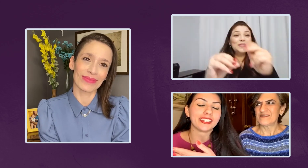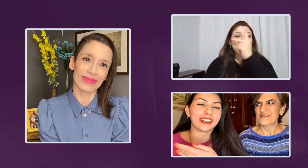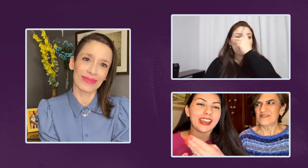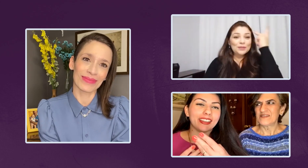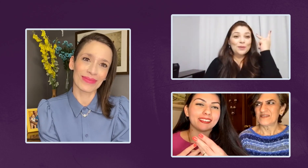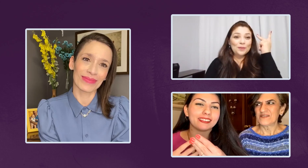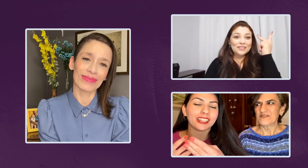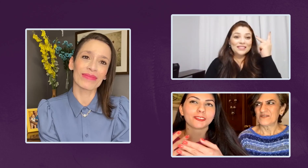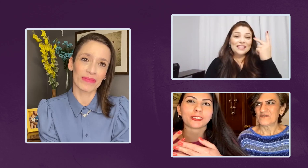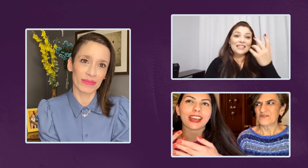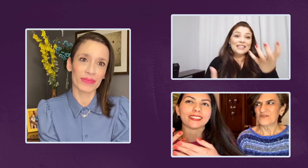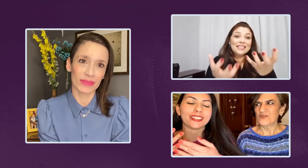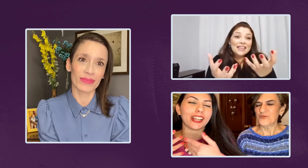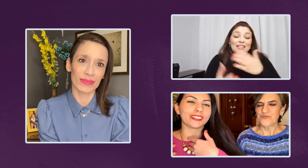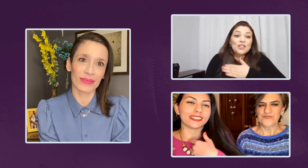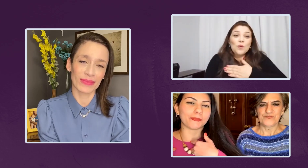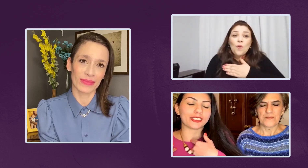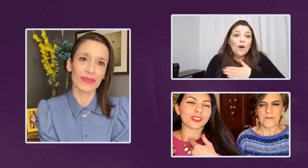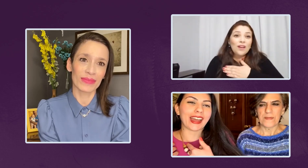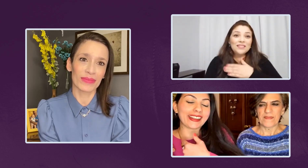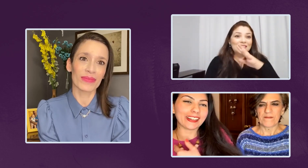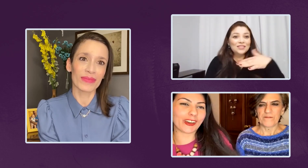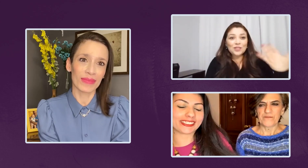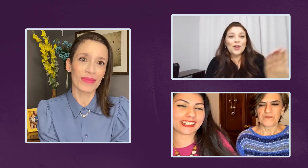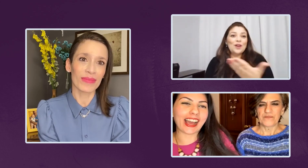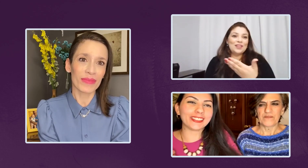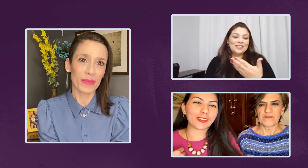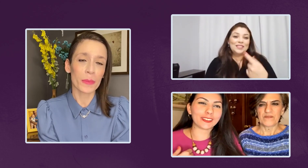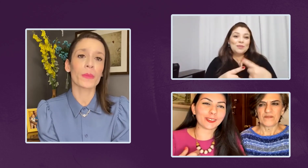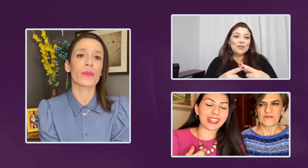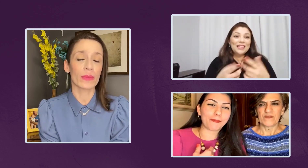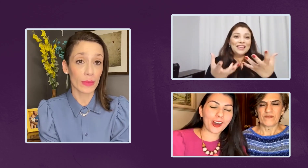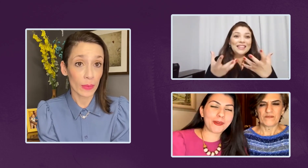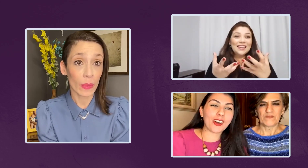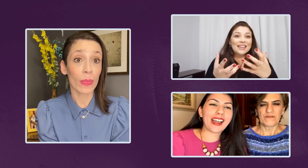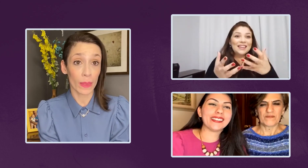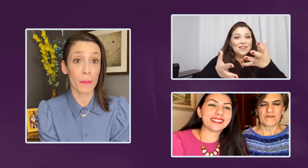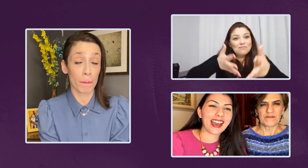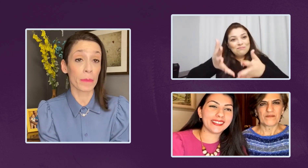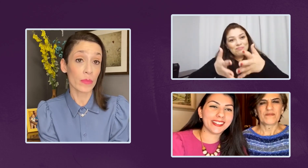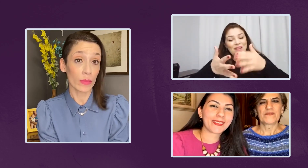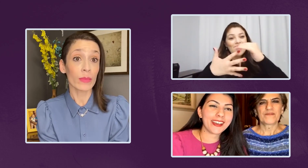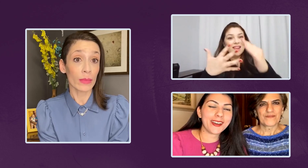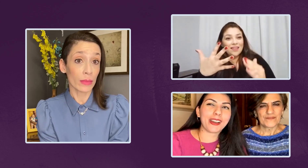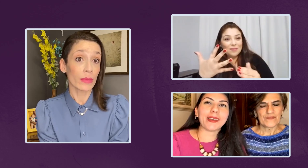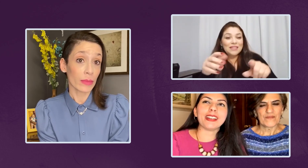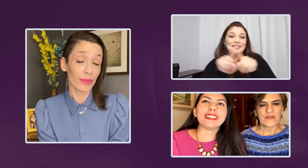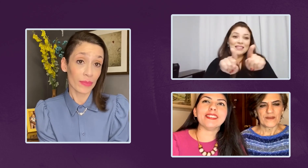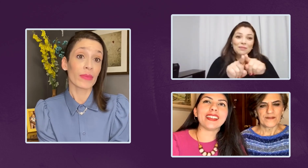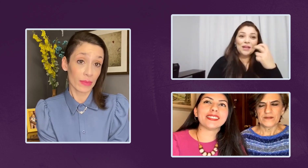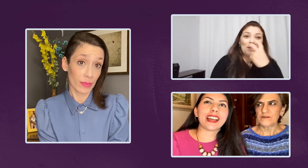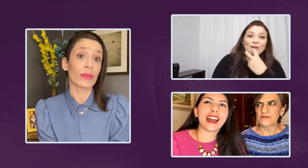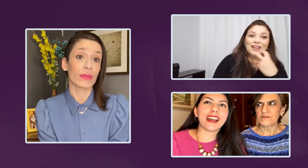gostem tanto da gente se posicionar em língua de sinais quanto na forma oralizada. Porque